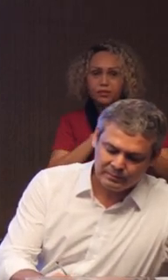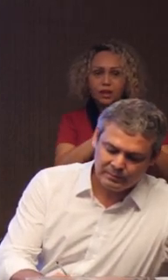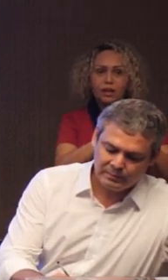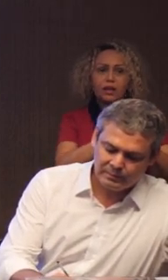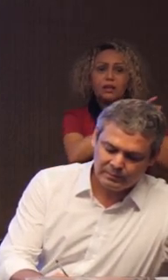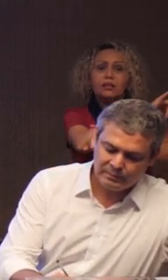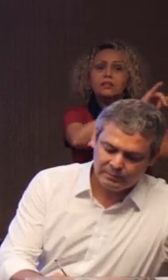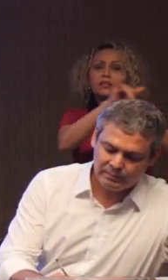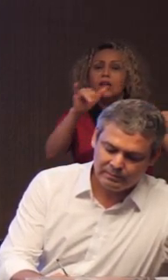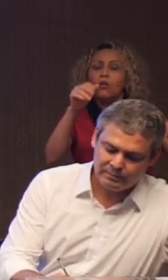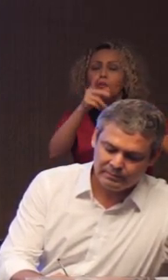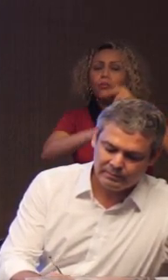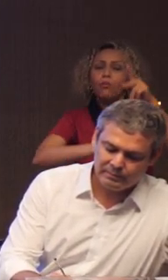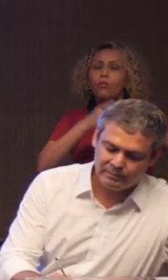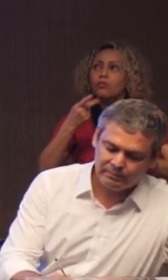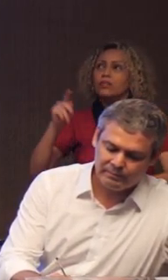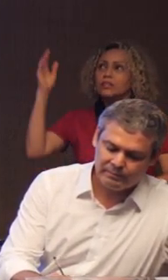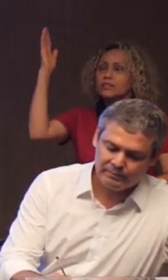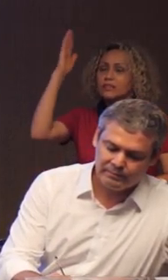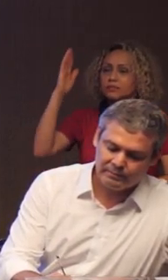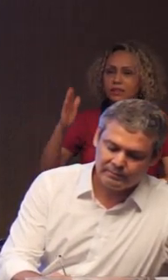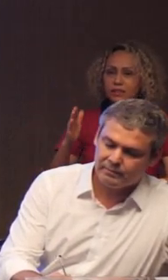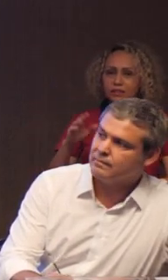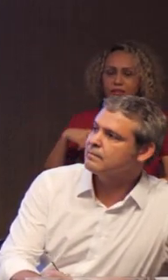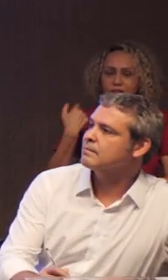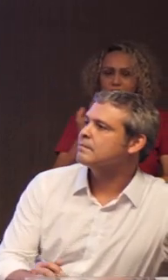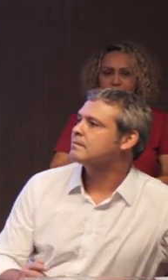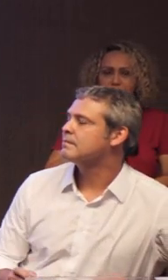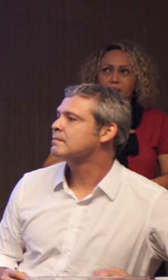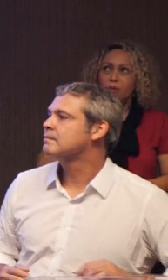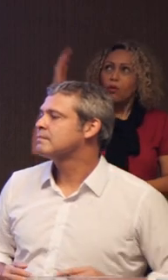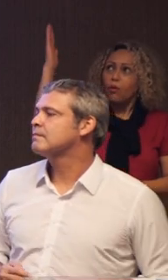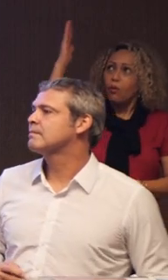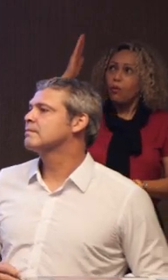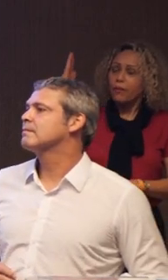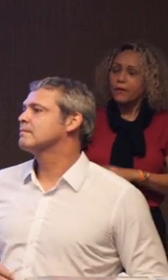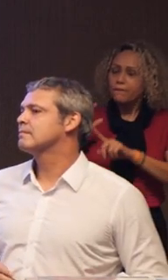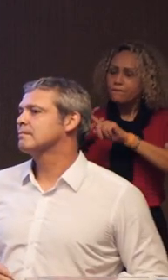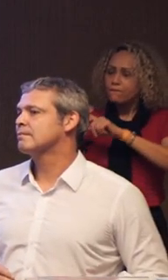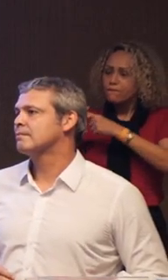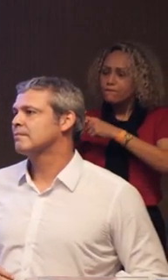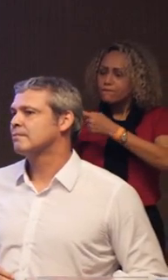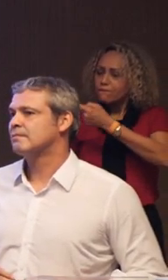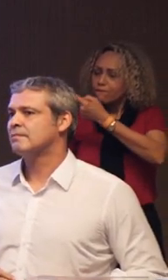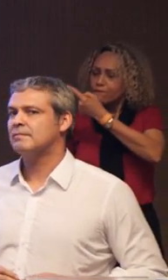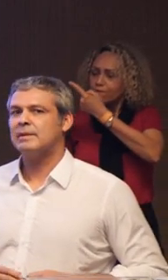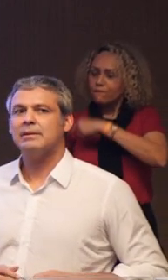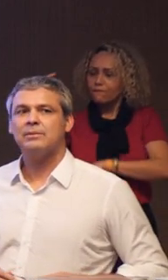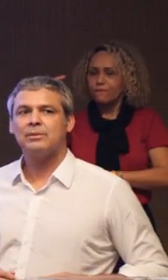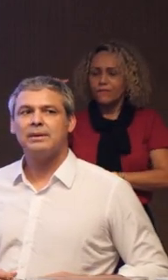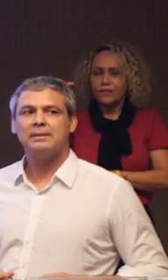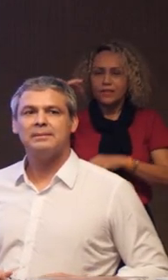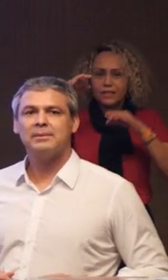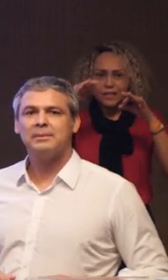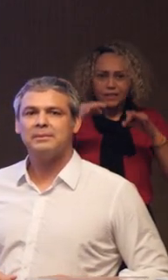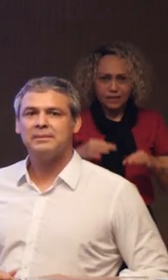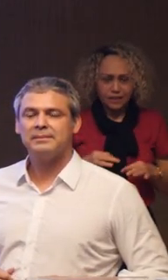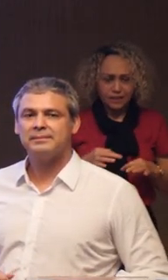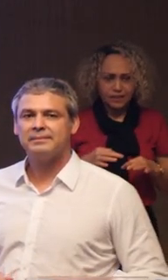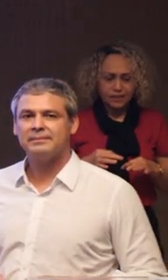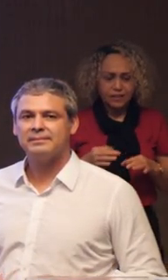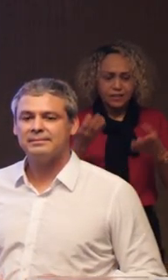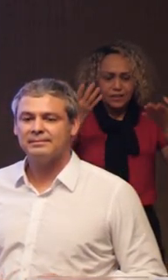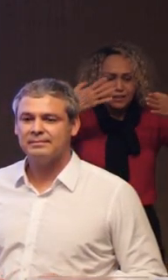estamos reconstruindo o Brasil com um governo pautado nas políticas públicas, com seriedade, mas acima de tudo, com